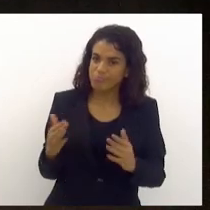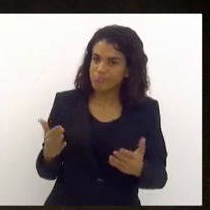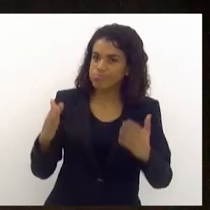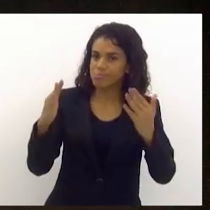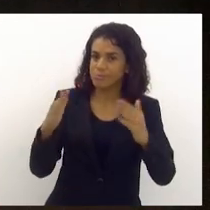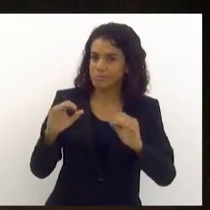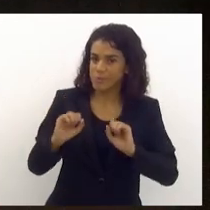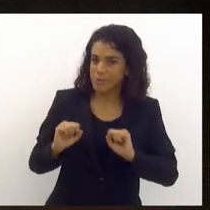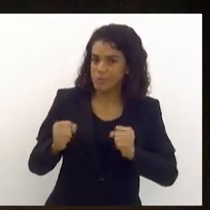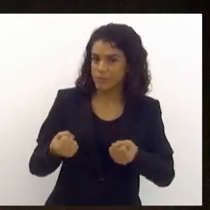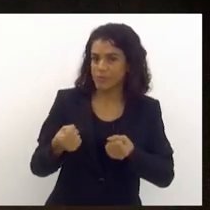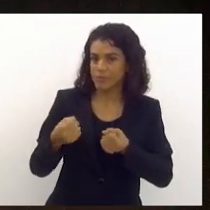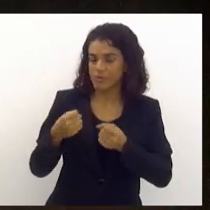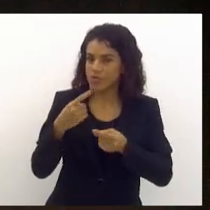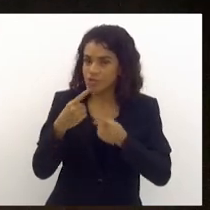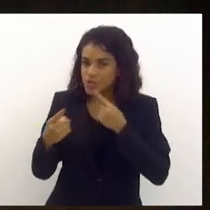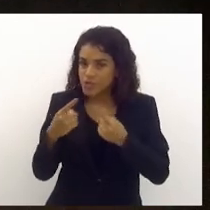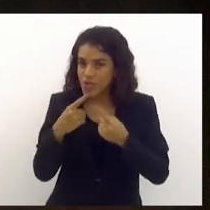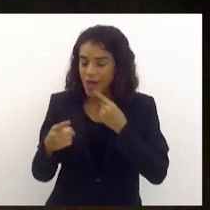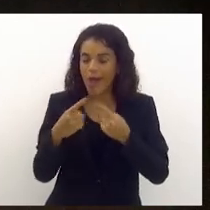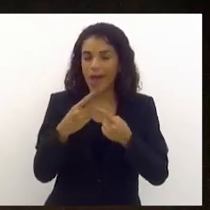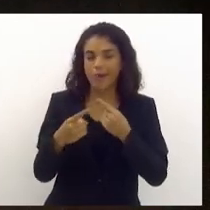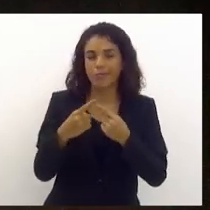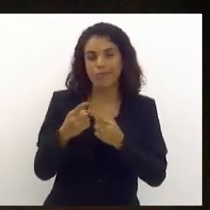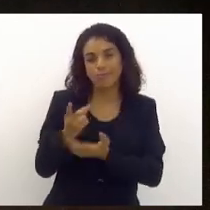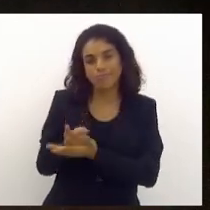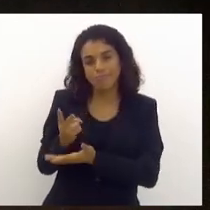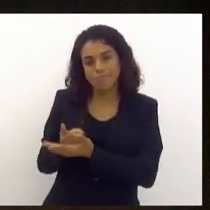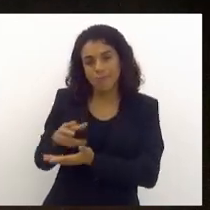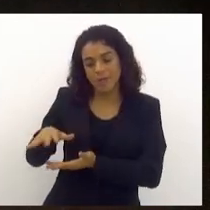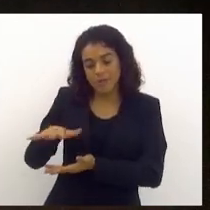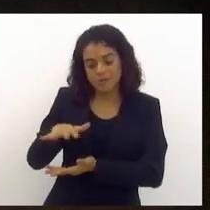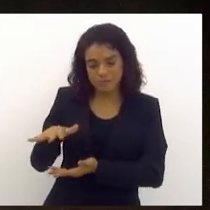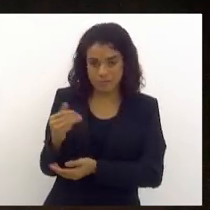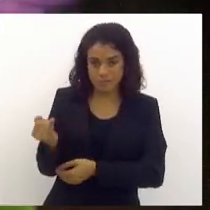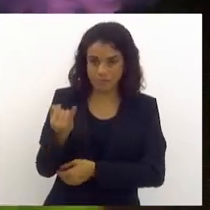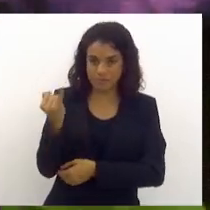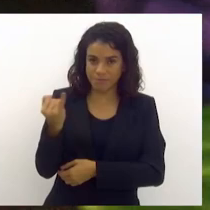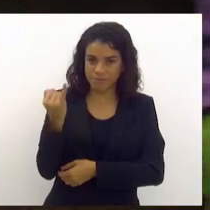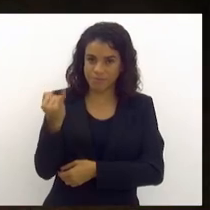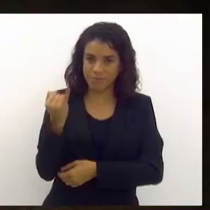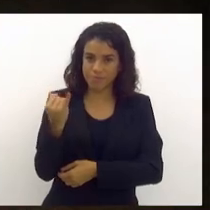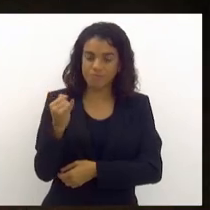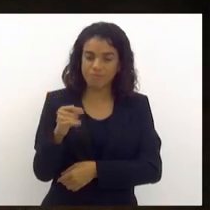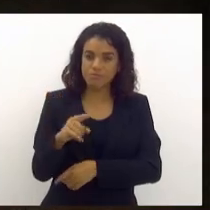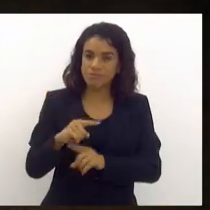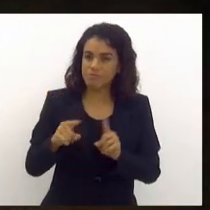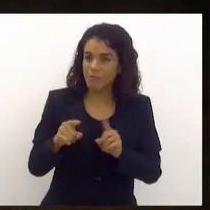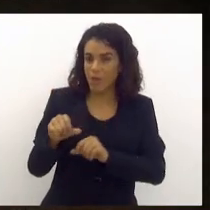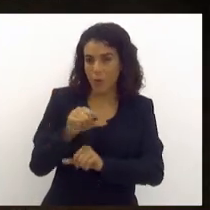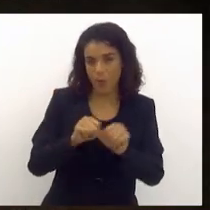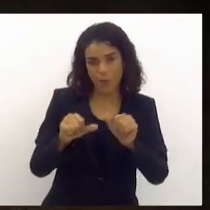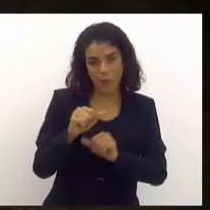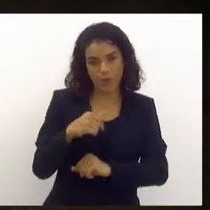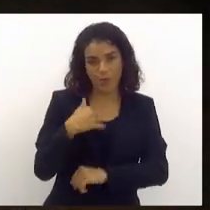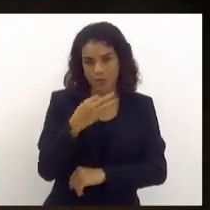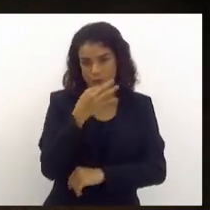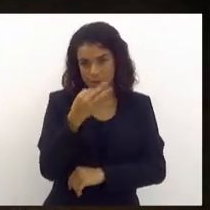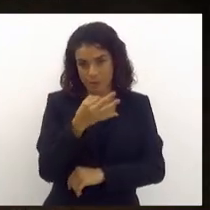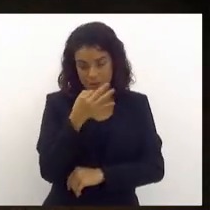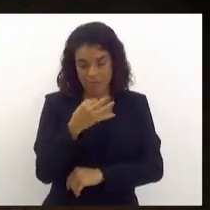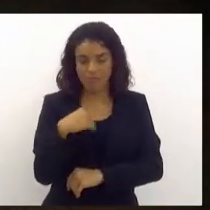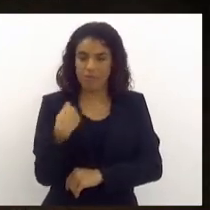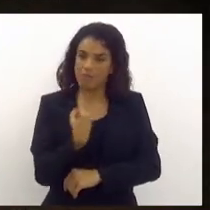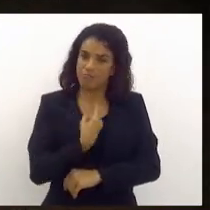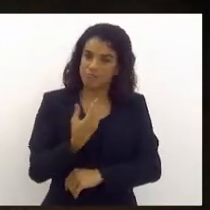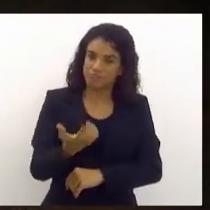foi feito de diálogo para preservar algumas áreas importantes, mas isso não muda a nossa posição. A gente